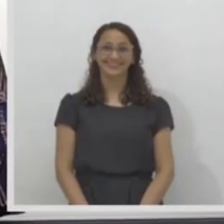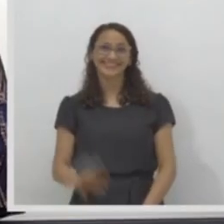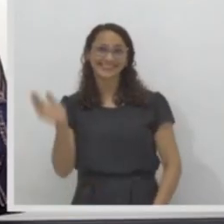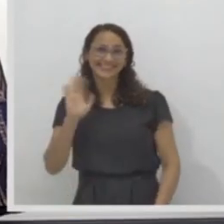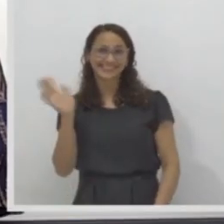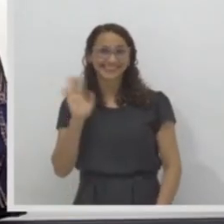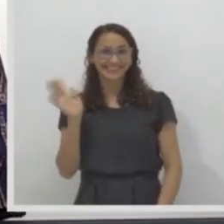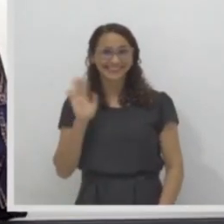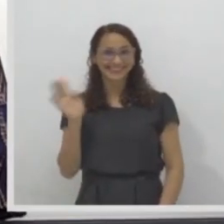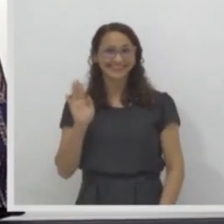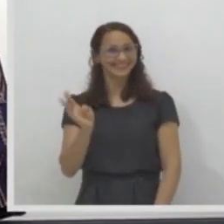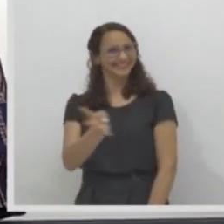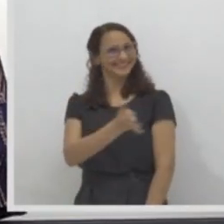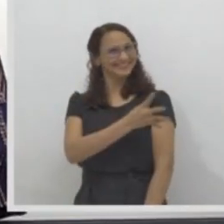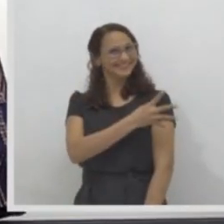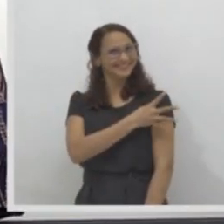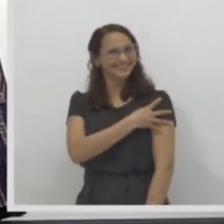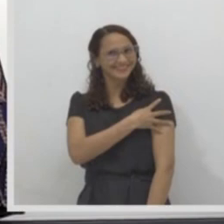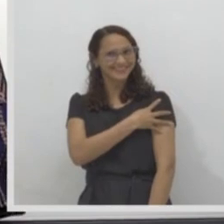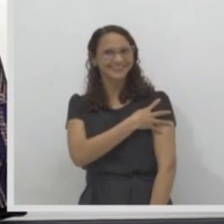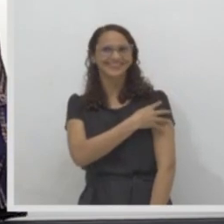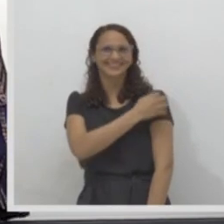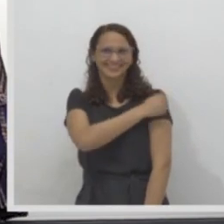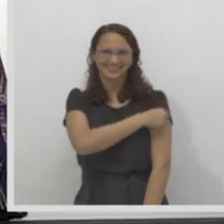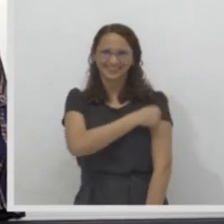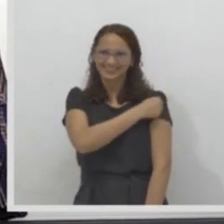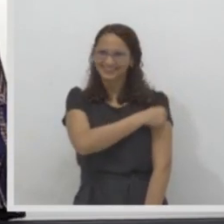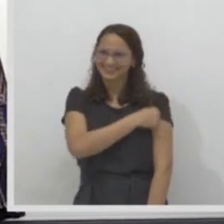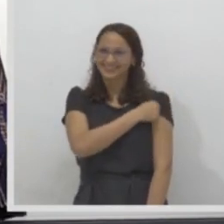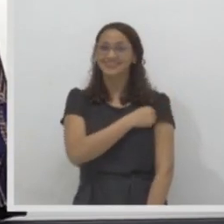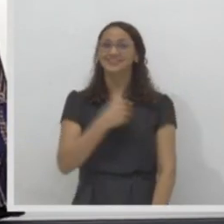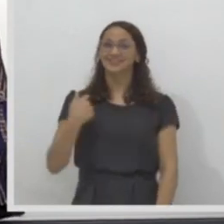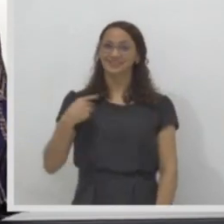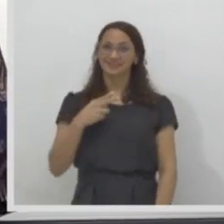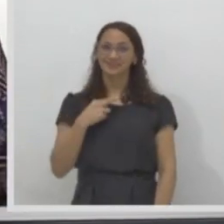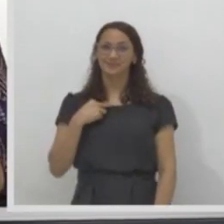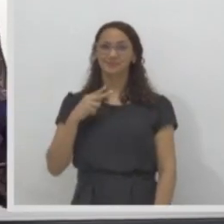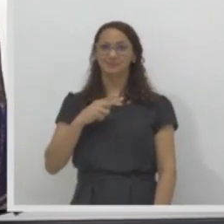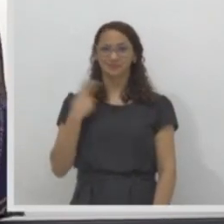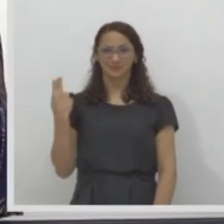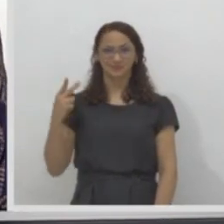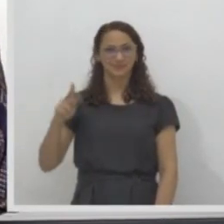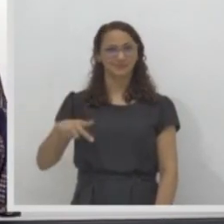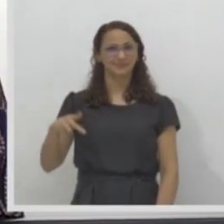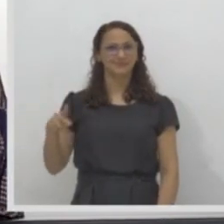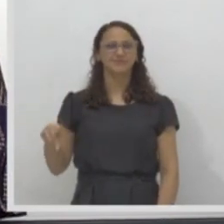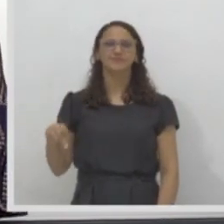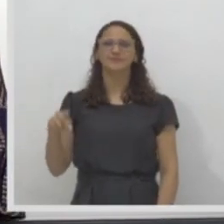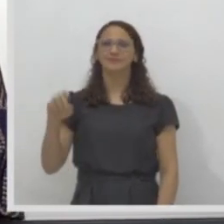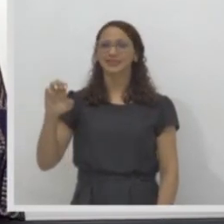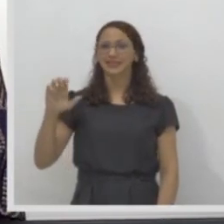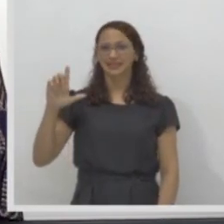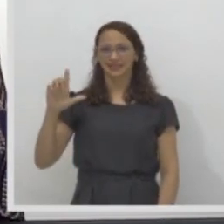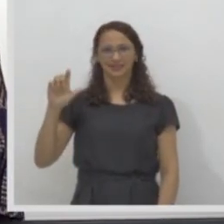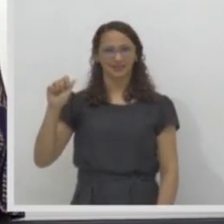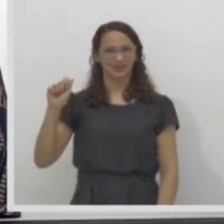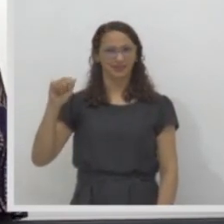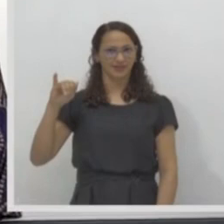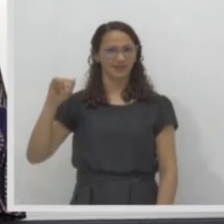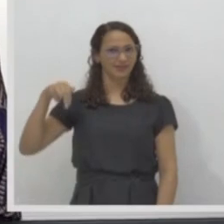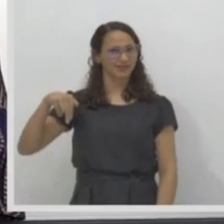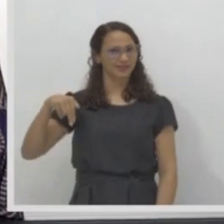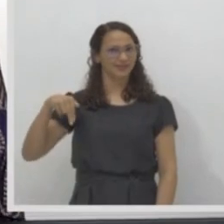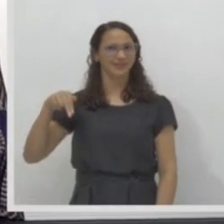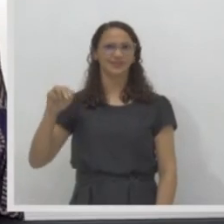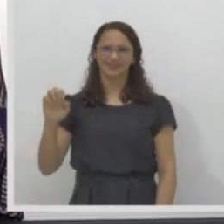Olá, gente do quarto ano. Eu sou a professora Elaine Souza e hoje estamos aqui em mais uma aula de ciências. E essa